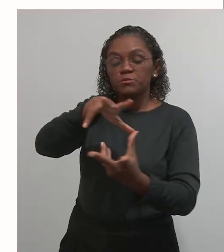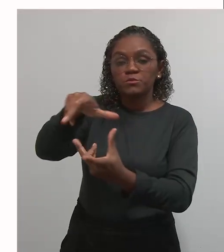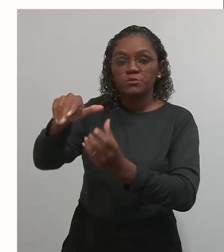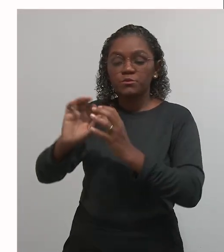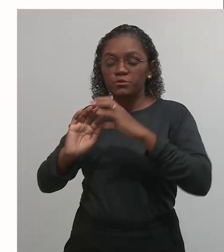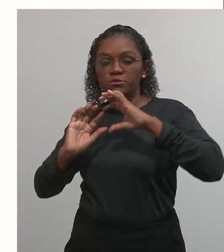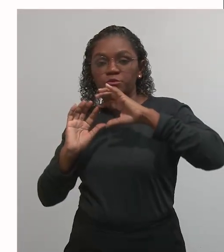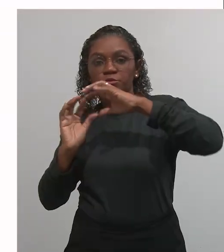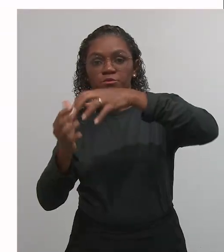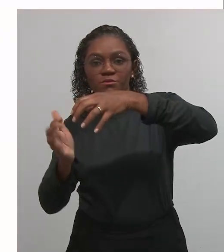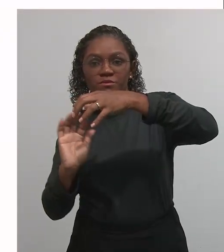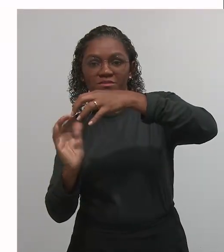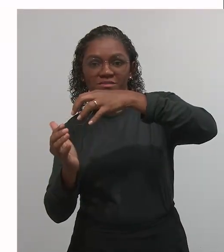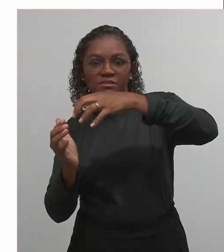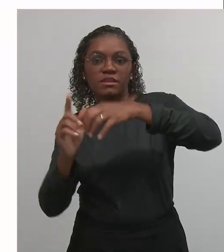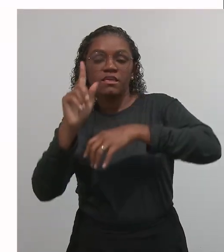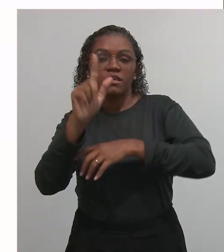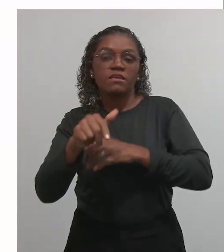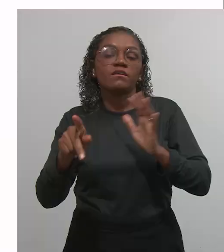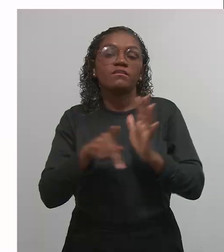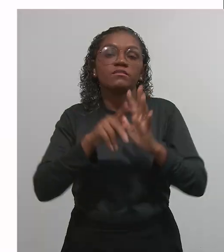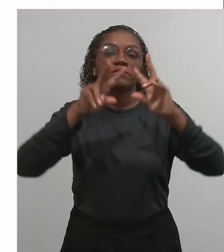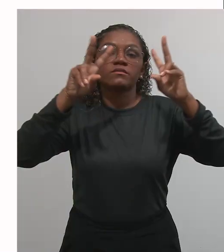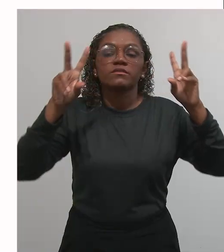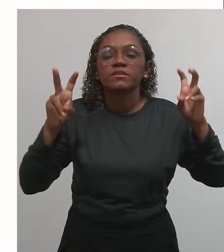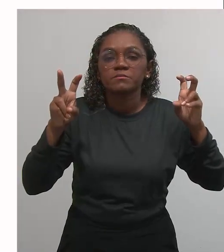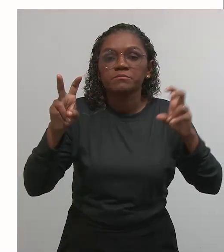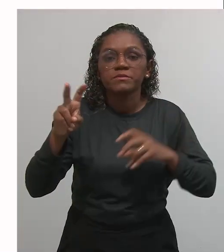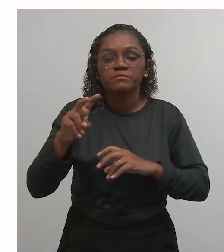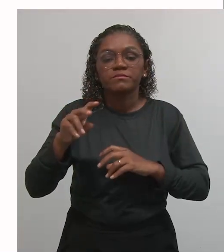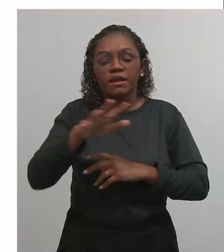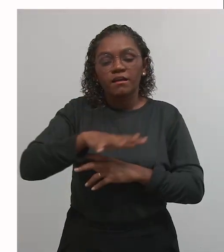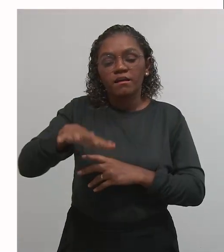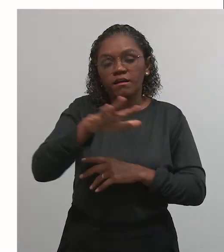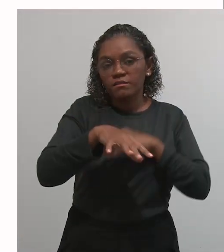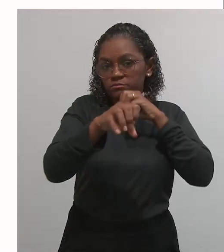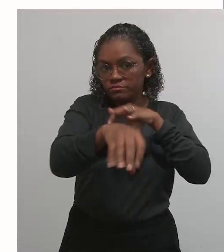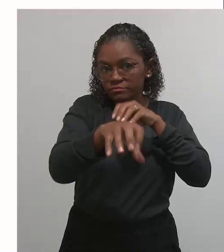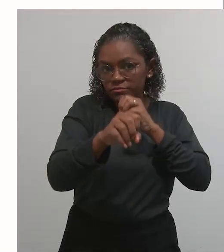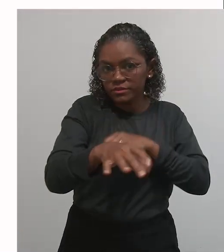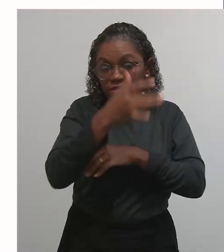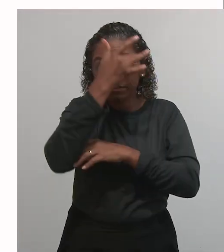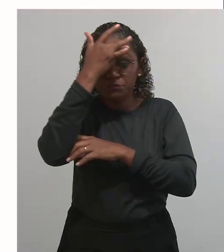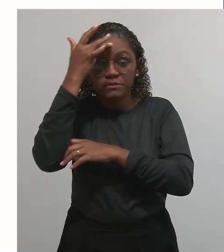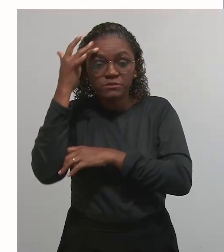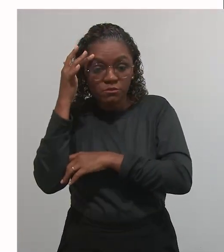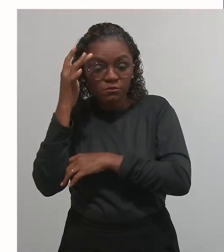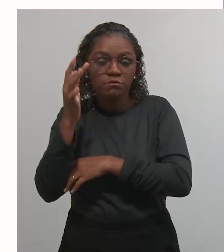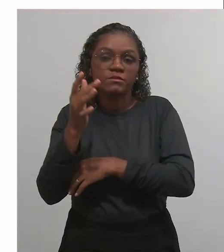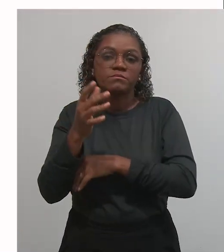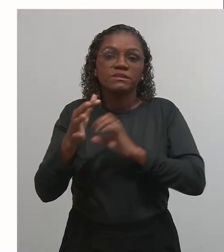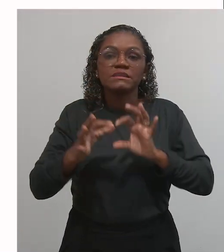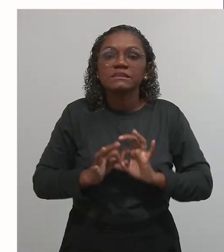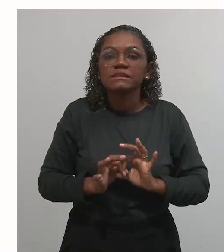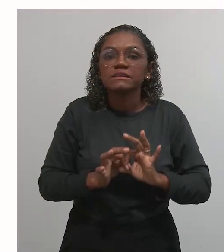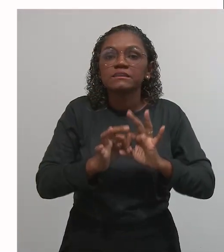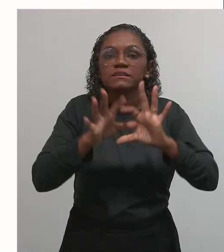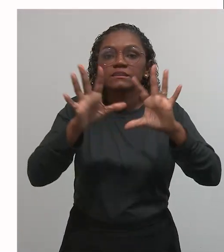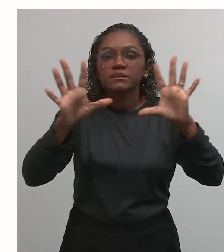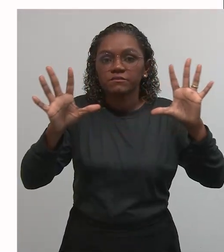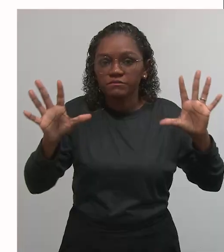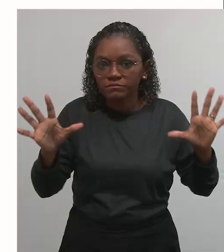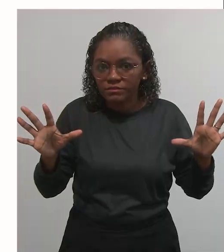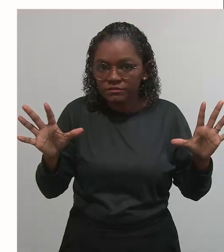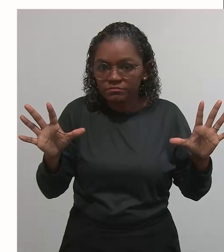Então, nessa questão da educação, ela deveria, essas pessoas que são livres, é bom que se deixe